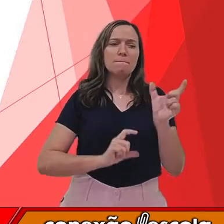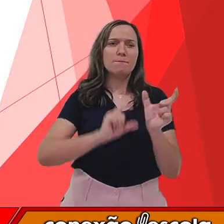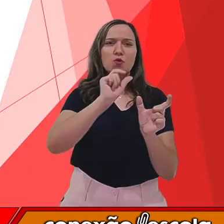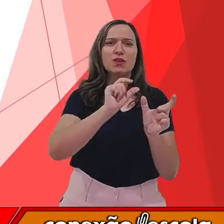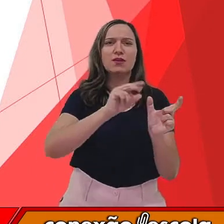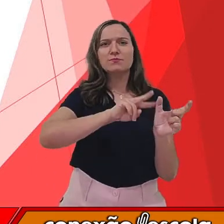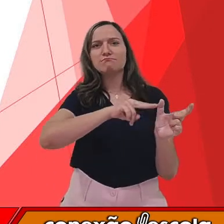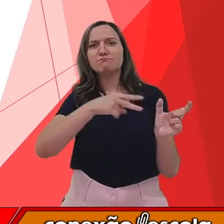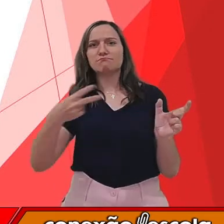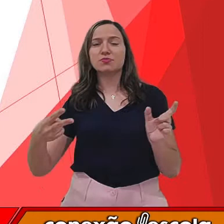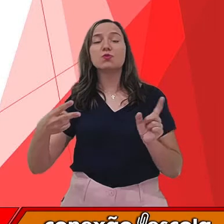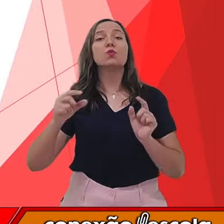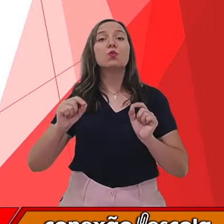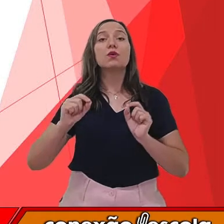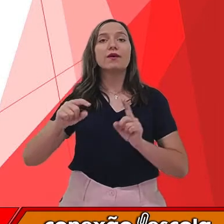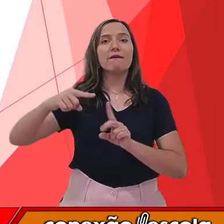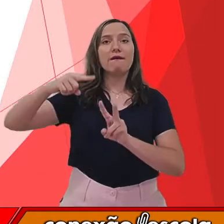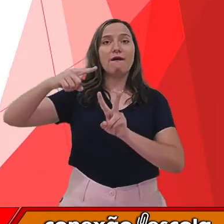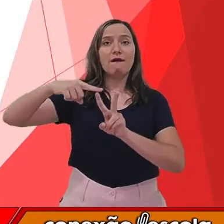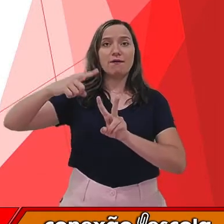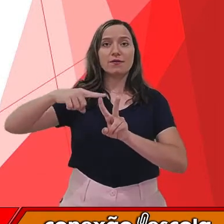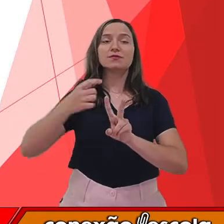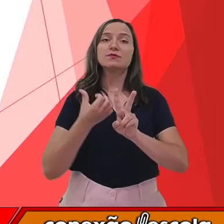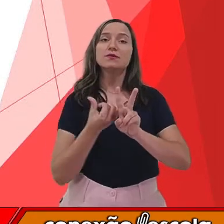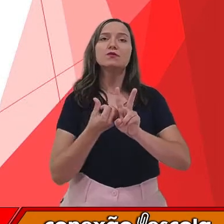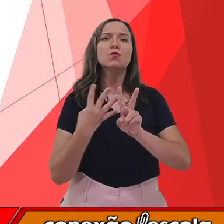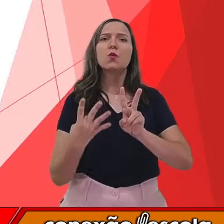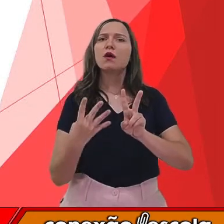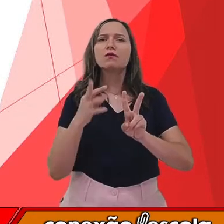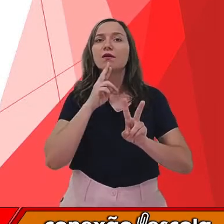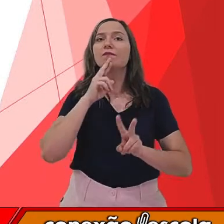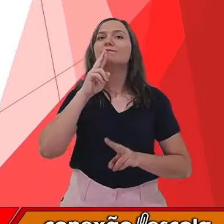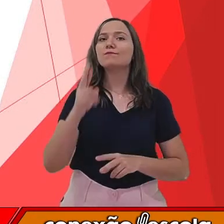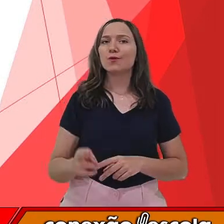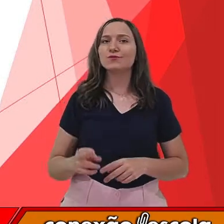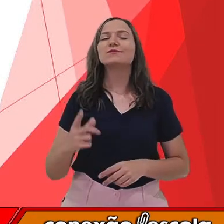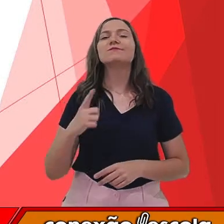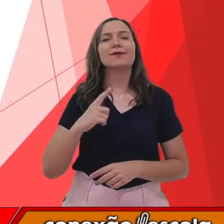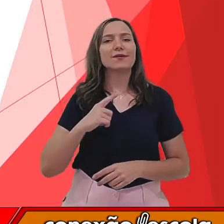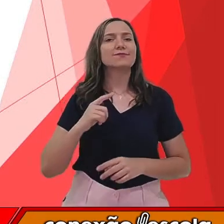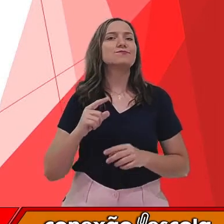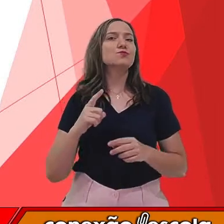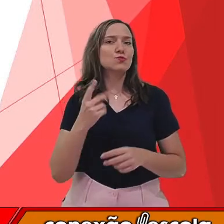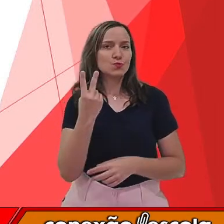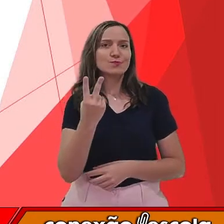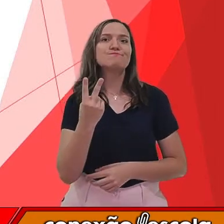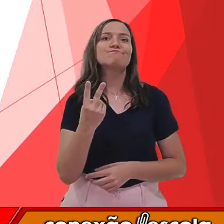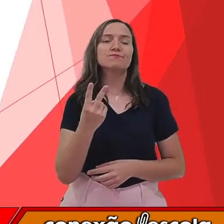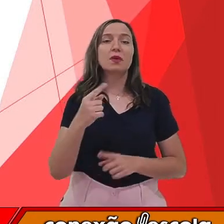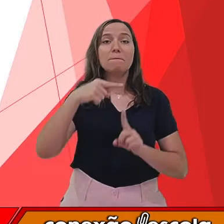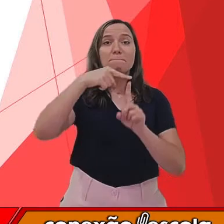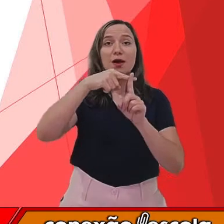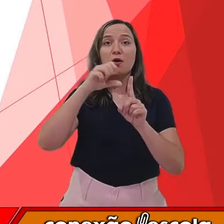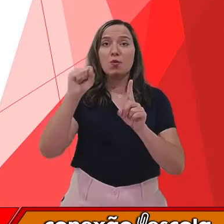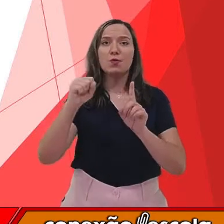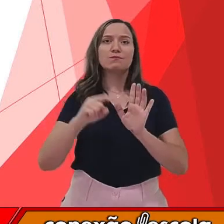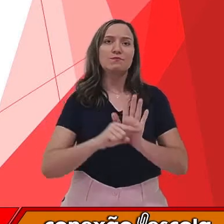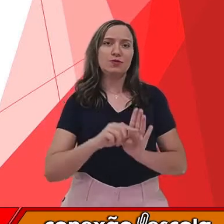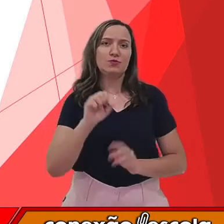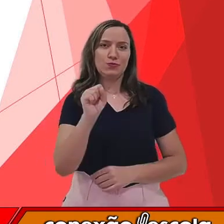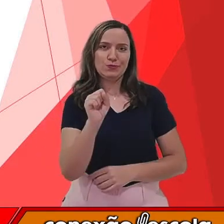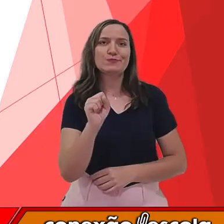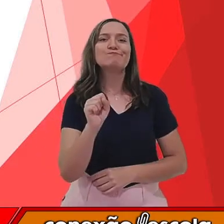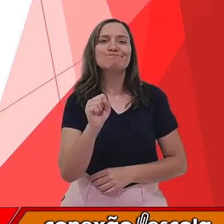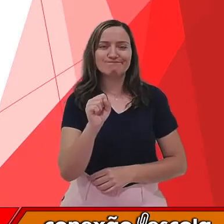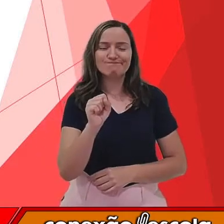na forma de raiz raiz quadrada de 64 eu tenho duas respostas mais oito e menos